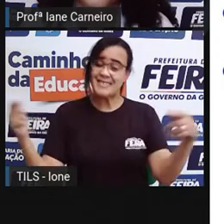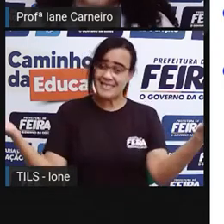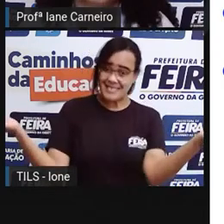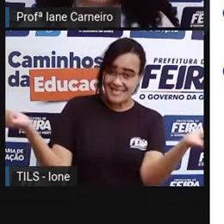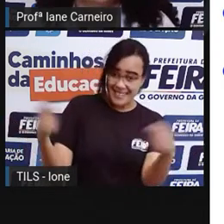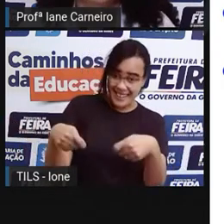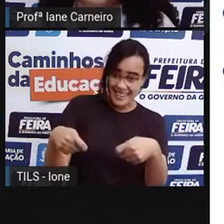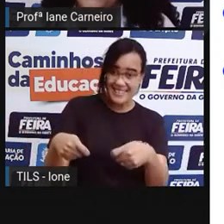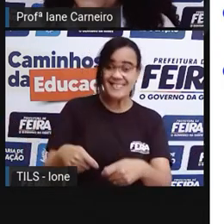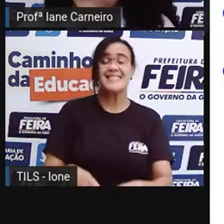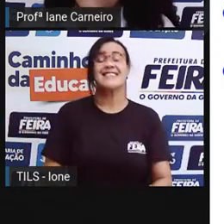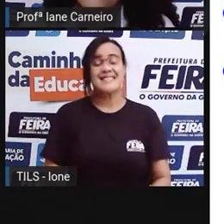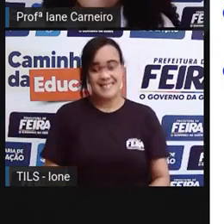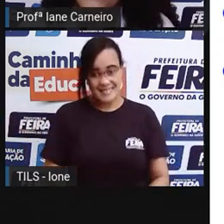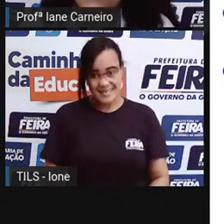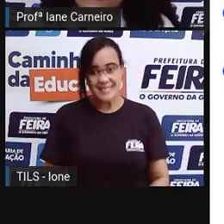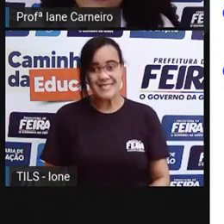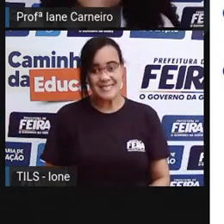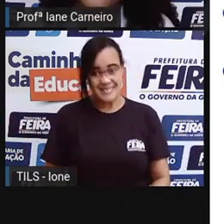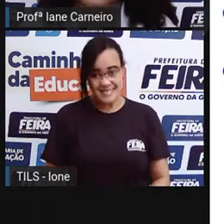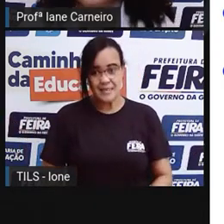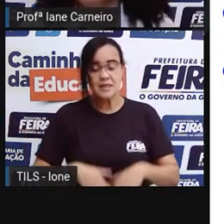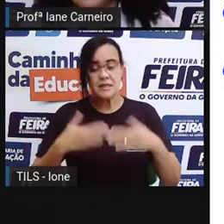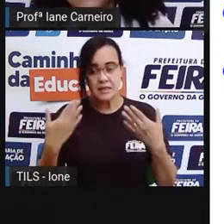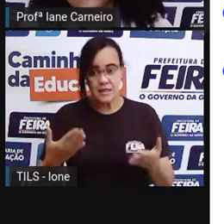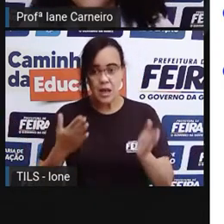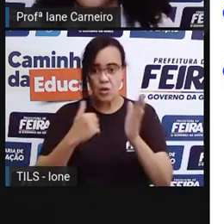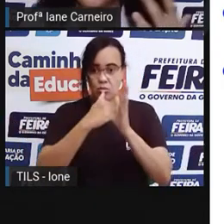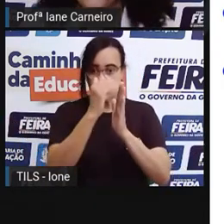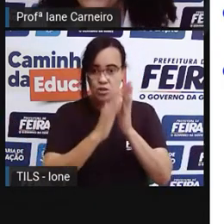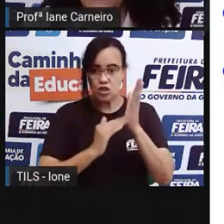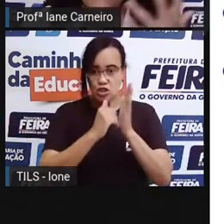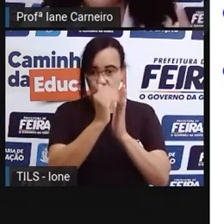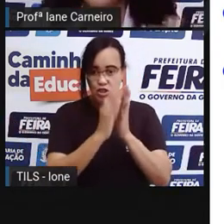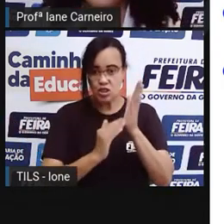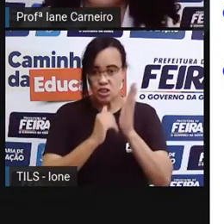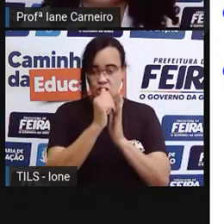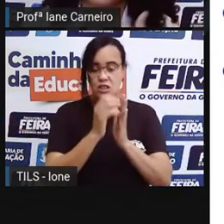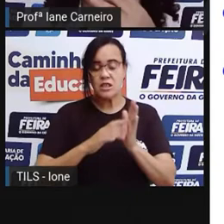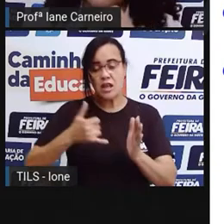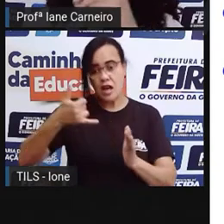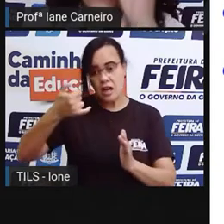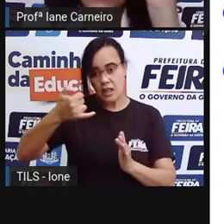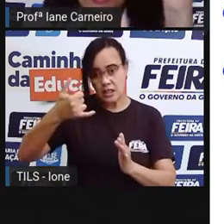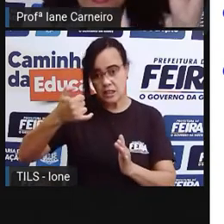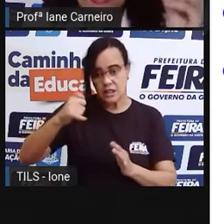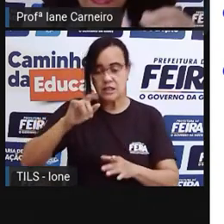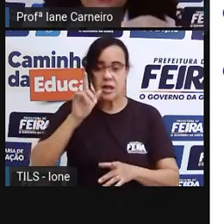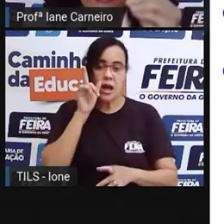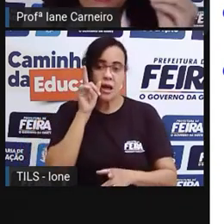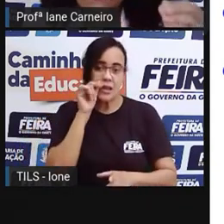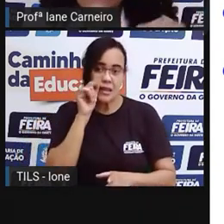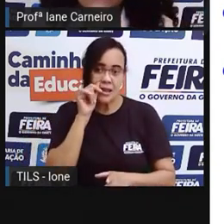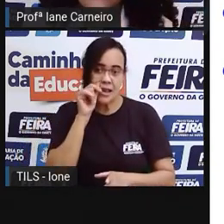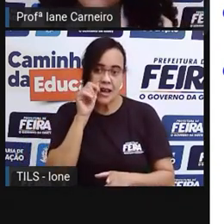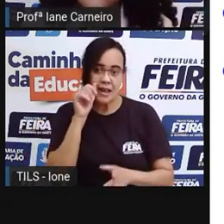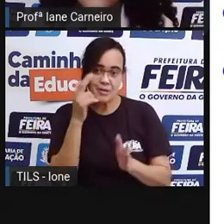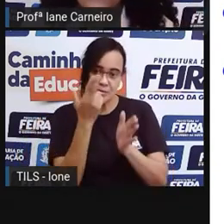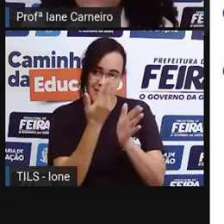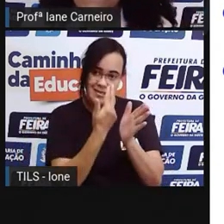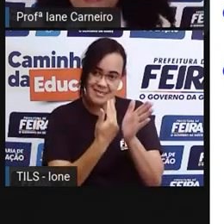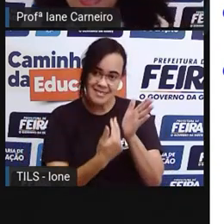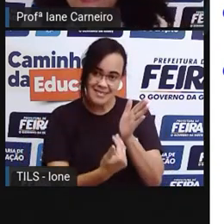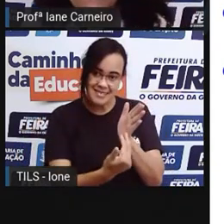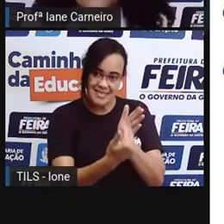bom? Então, você vai precisar de tinta, caneta, hidrocor, lápis, né, para você fazer o desenho aí do